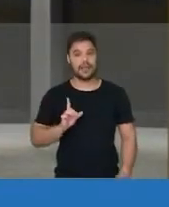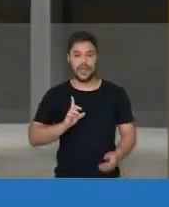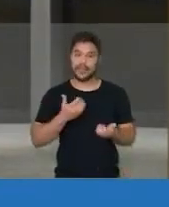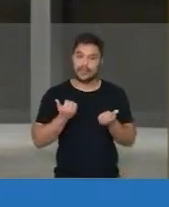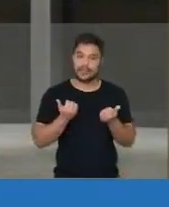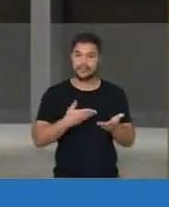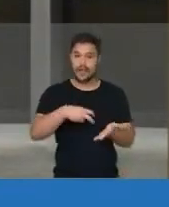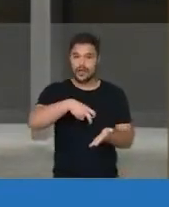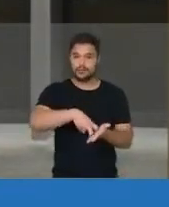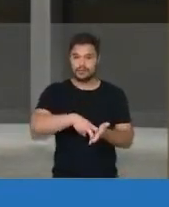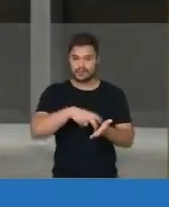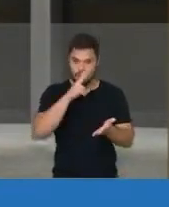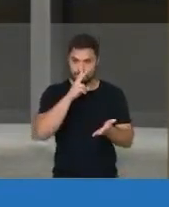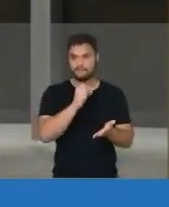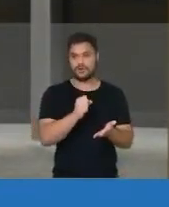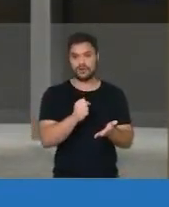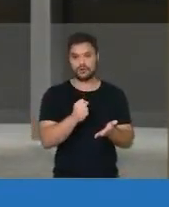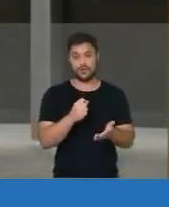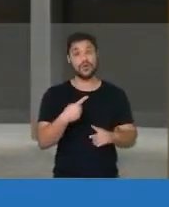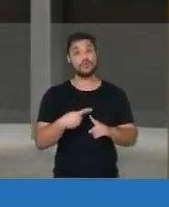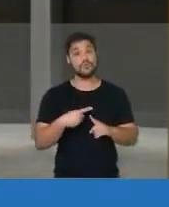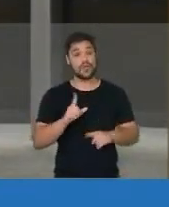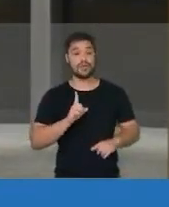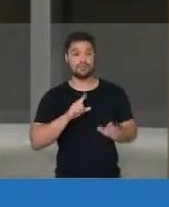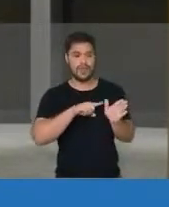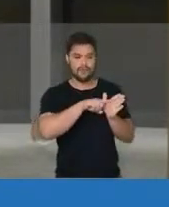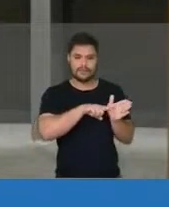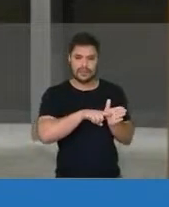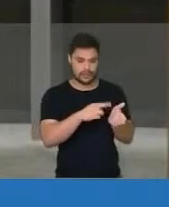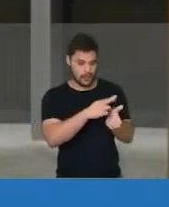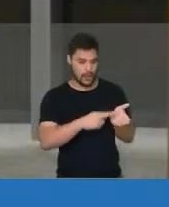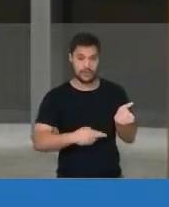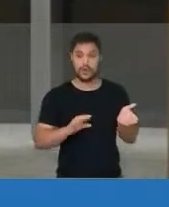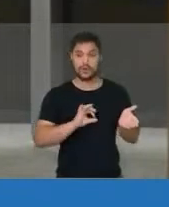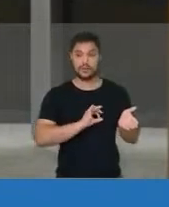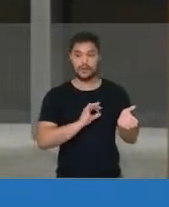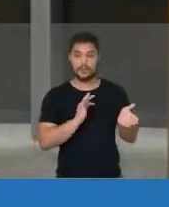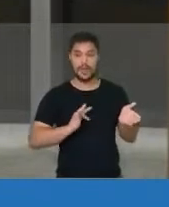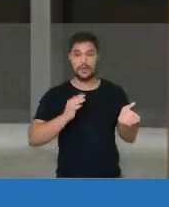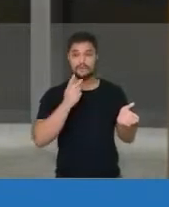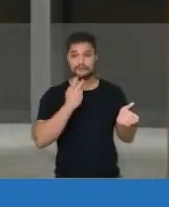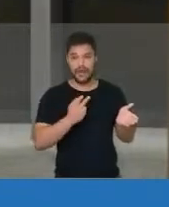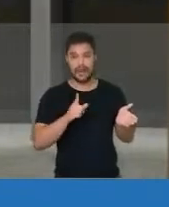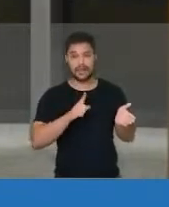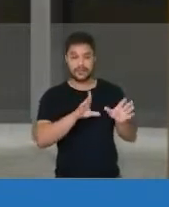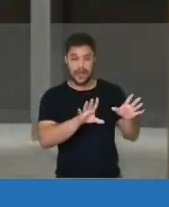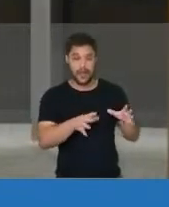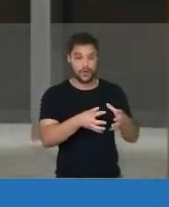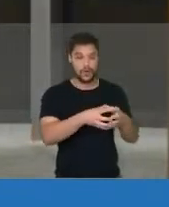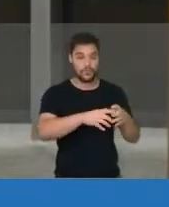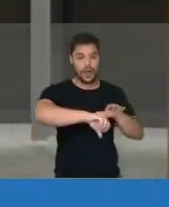punição dura, porque a investigação e o relatório da Polícia Federal indica associação